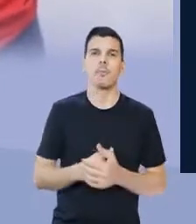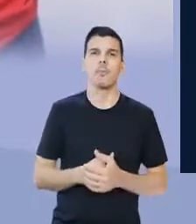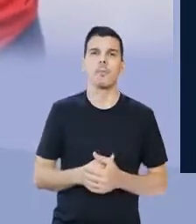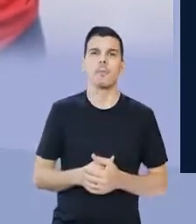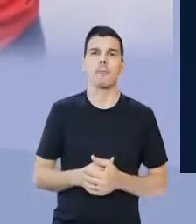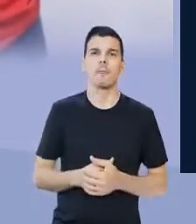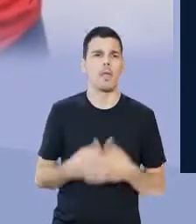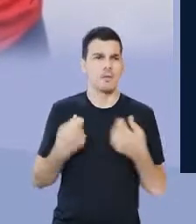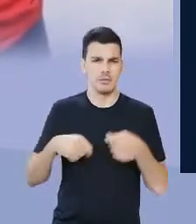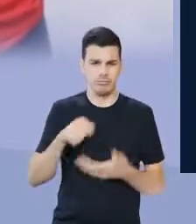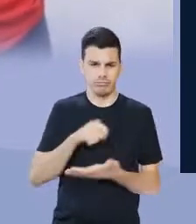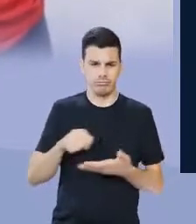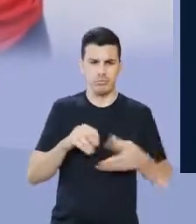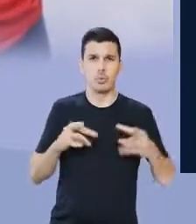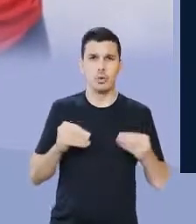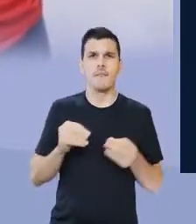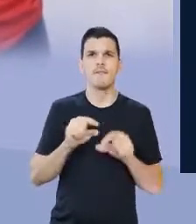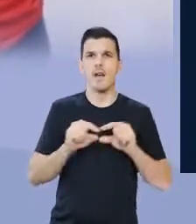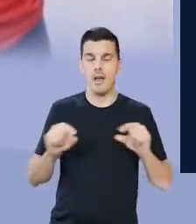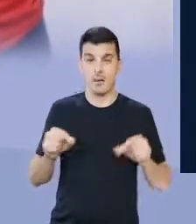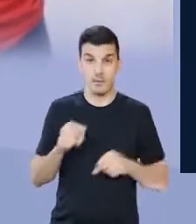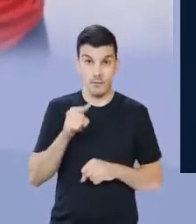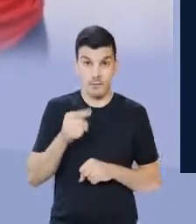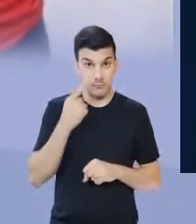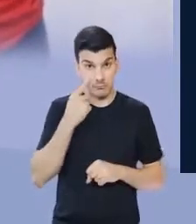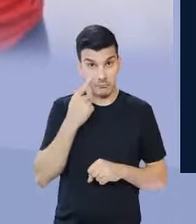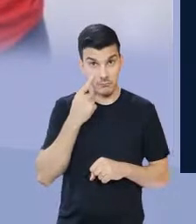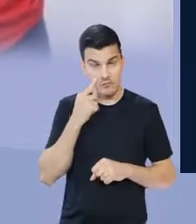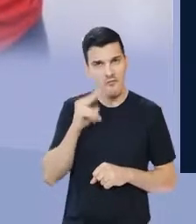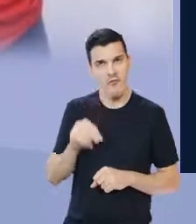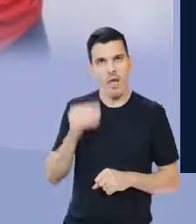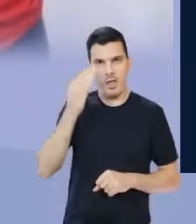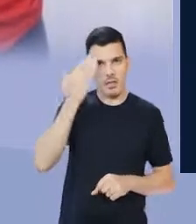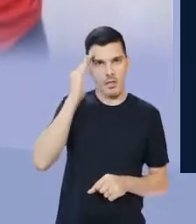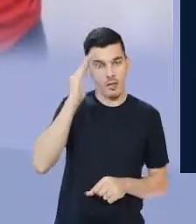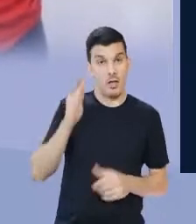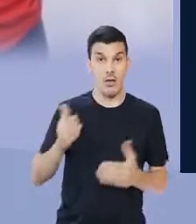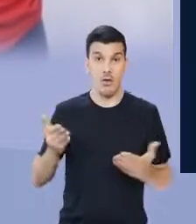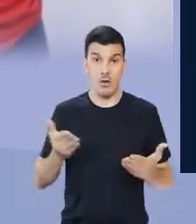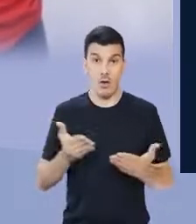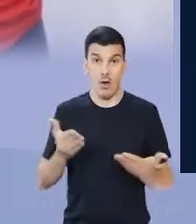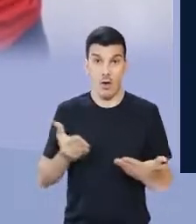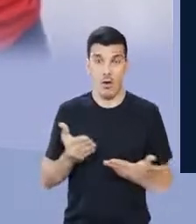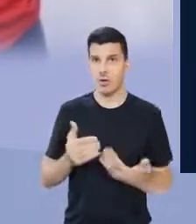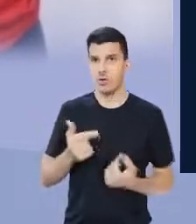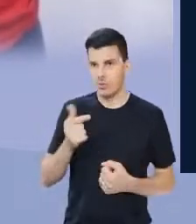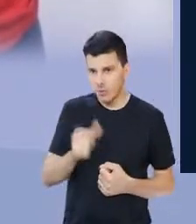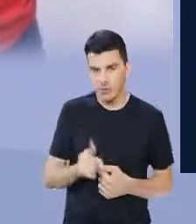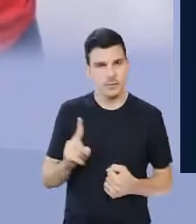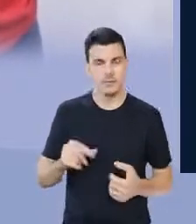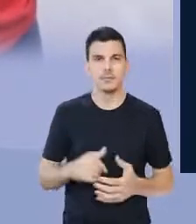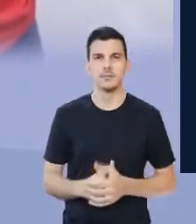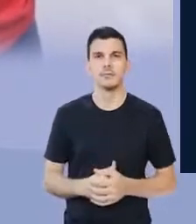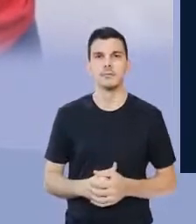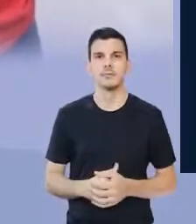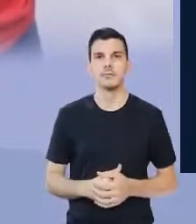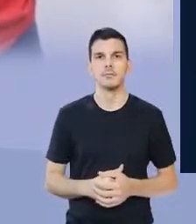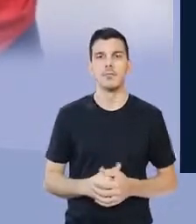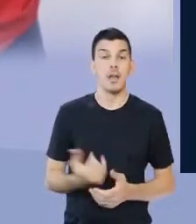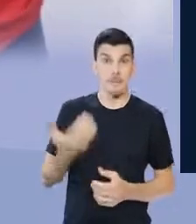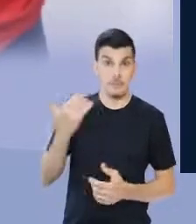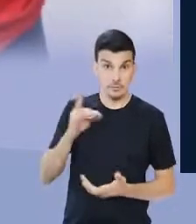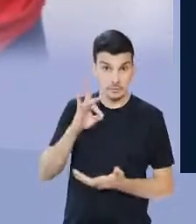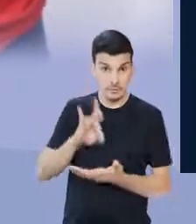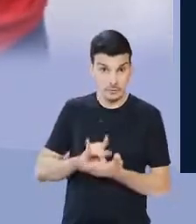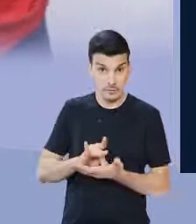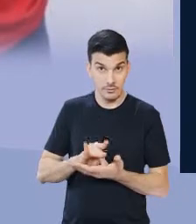eu não preciso escrever o resto da frase. Você que está me ouvindo vai entender o quê? Que hoje, não mais. Então, era real no passado,